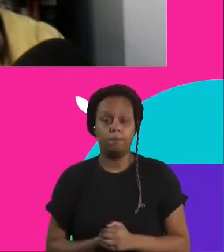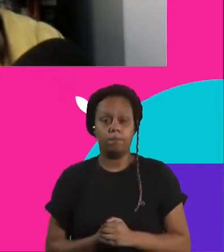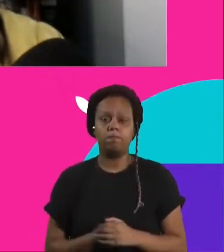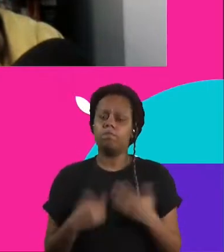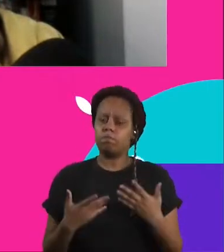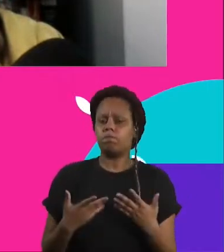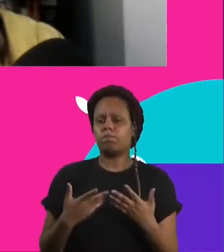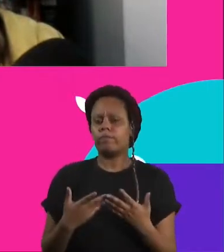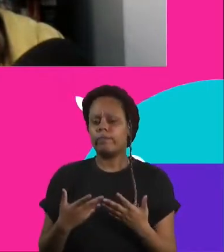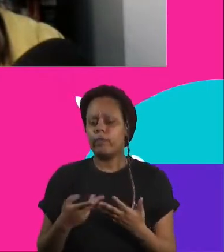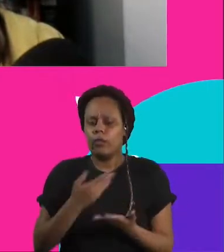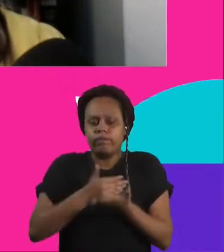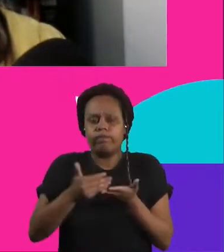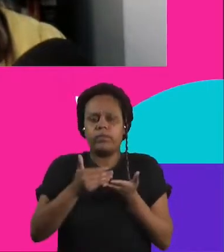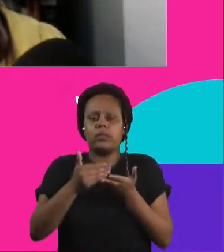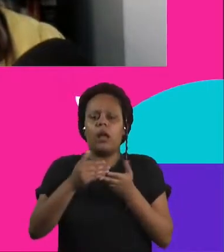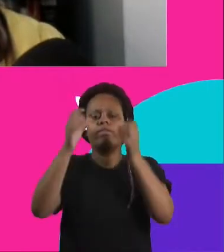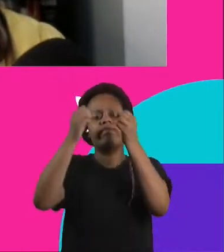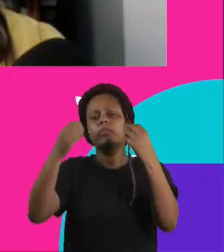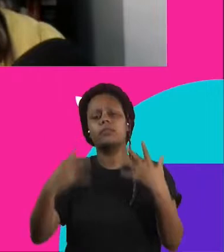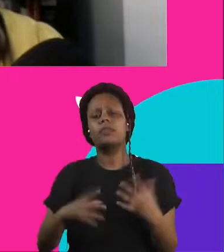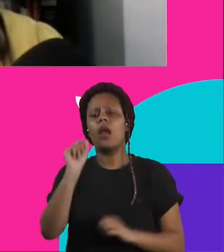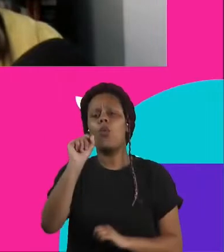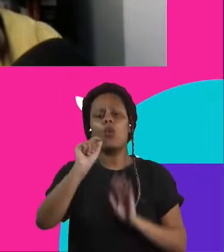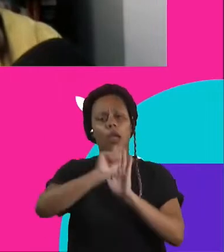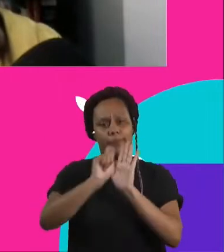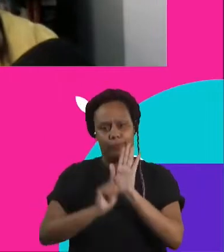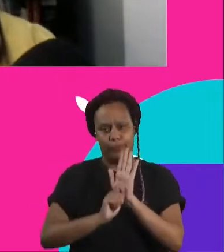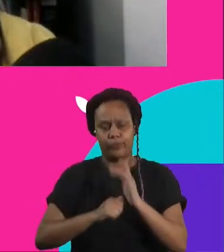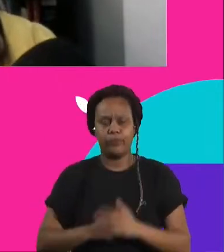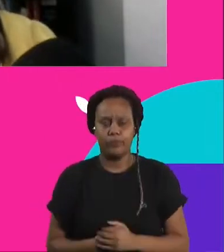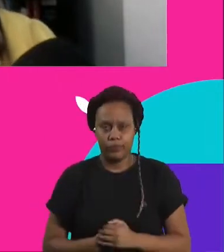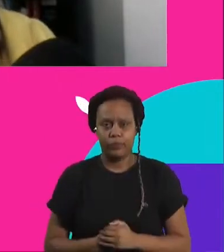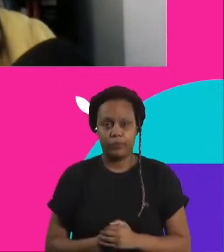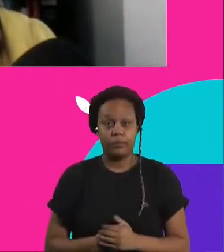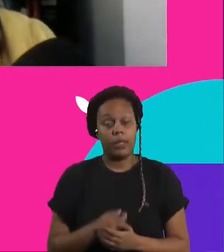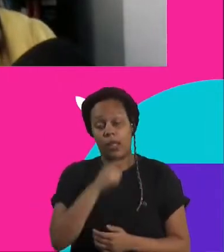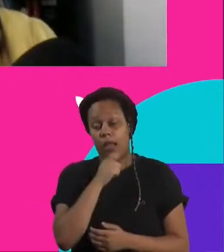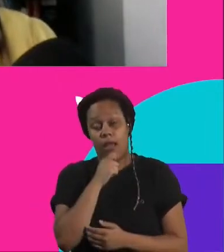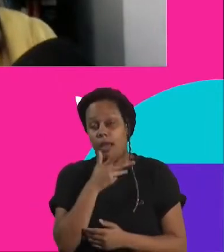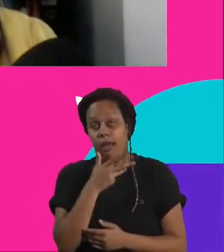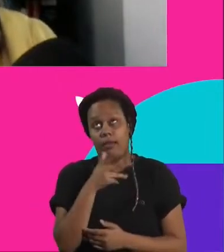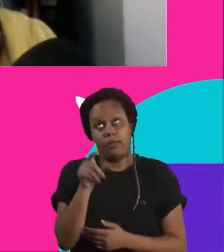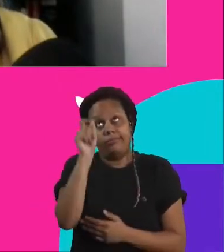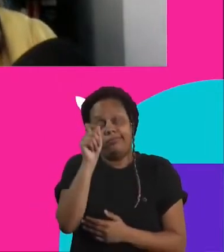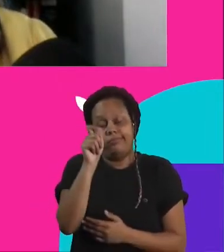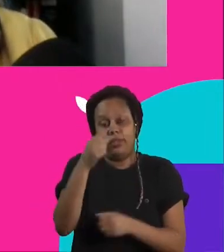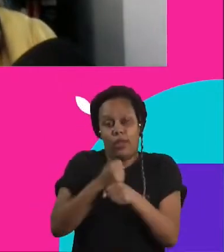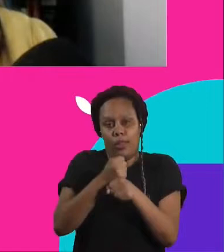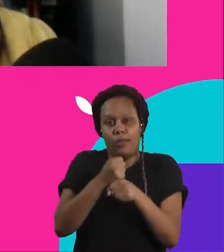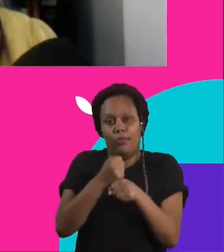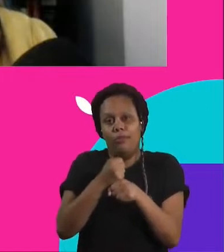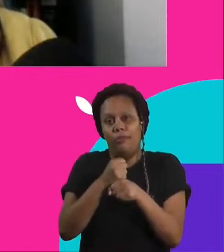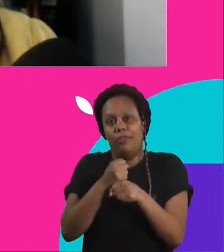o que são algoritmos, né? Talvez acho que não foi ainda definida, escolhida como palavra do ano, né, pelo dicionário